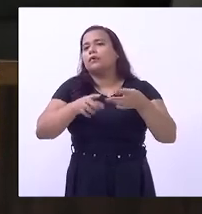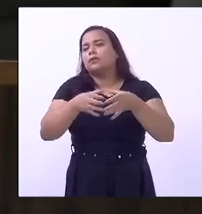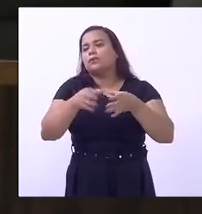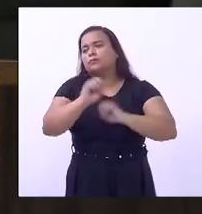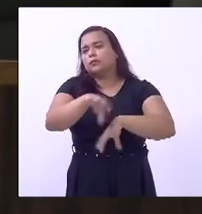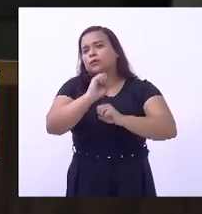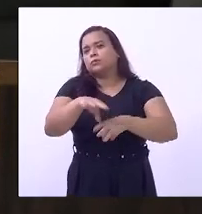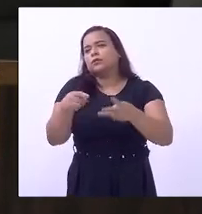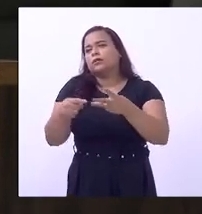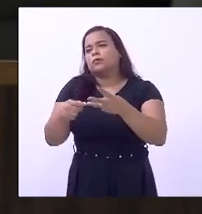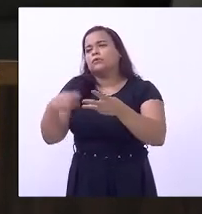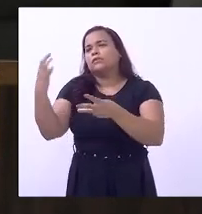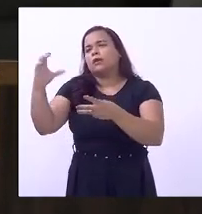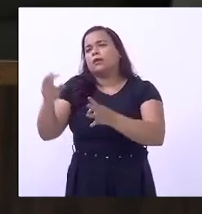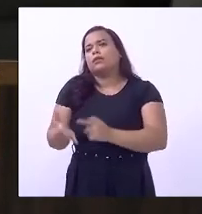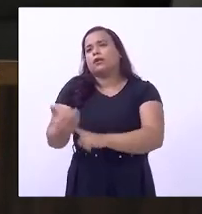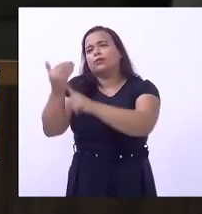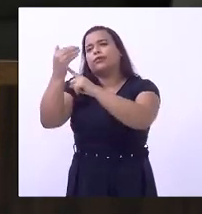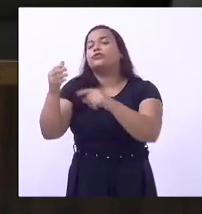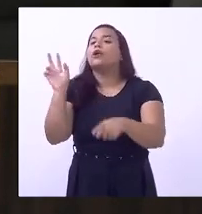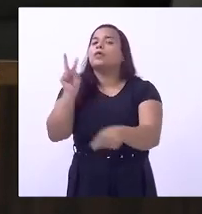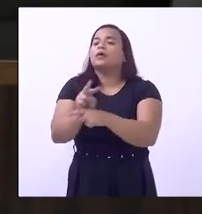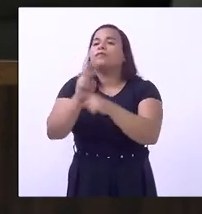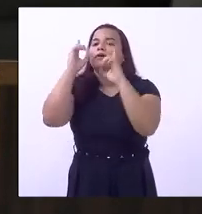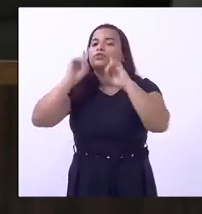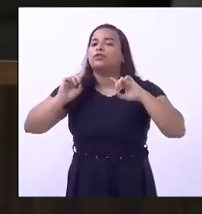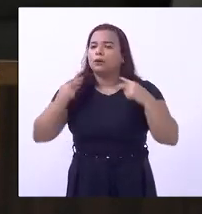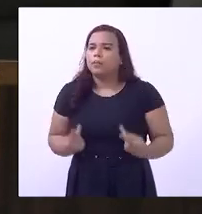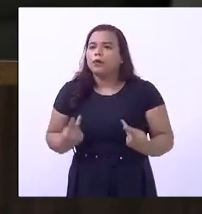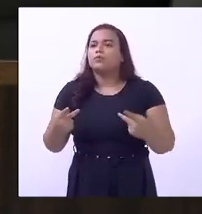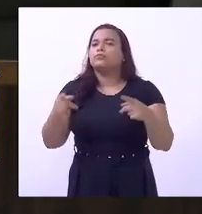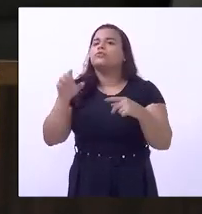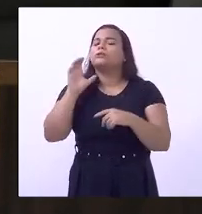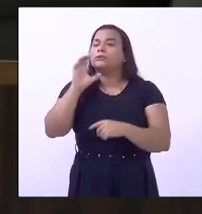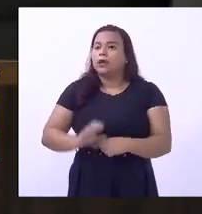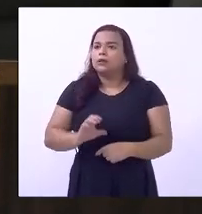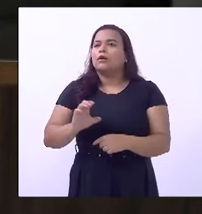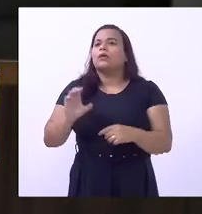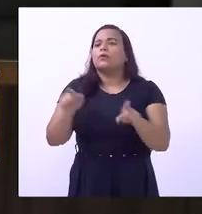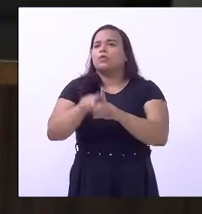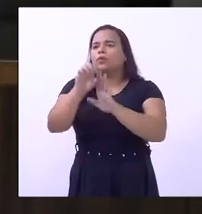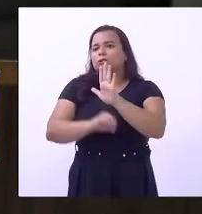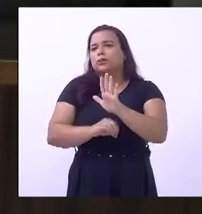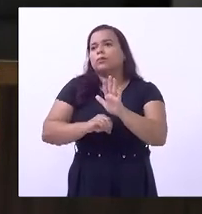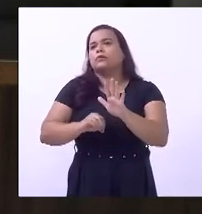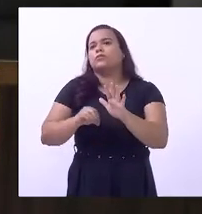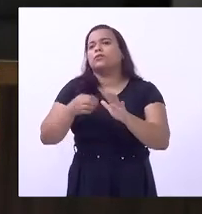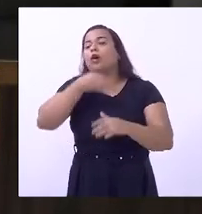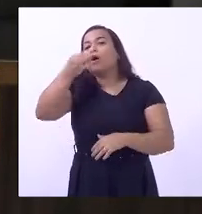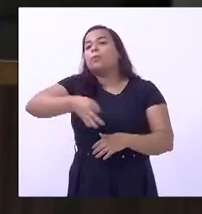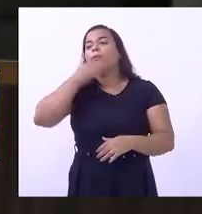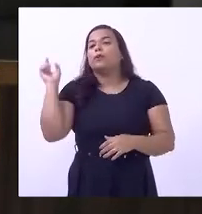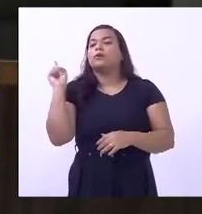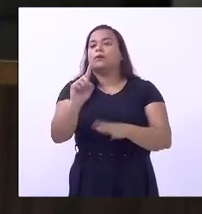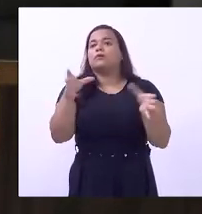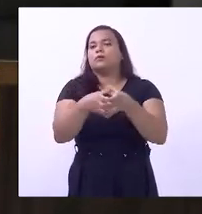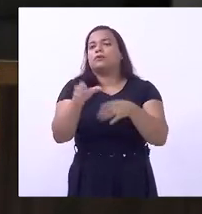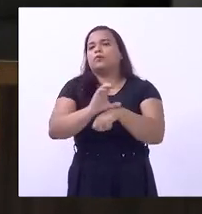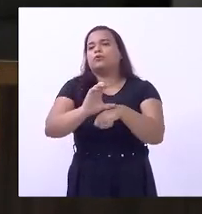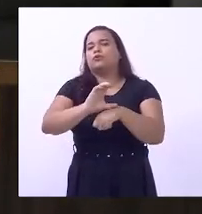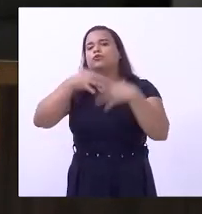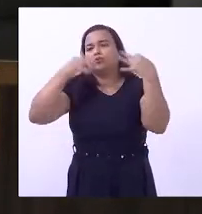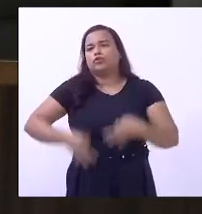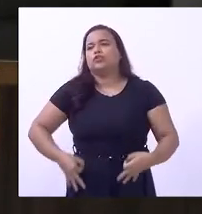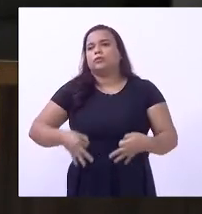de Educação, de Ciência e Tecnologia, Defesa dos Direitos Humanos e Cidadania, e orçamento. Para emitir parecer pela Comissão de Constituição e Justiça,